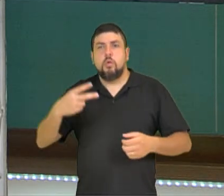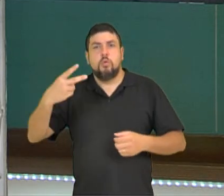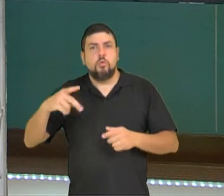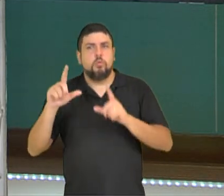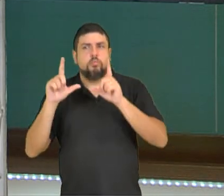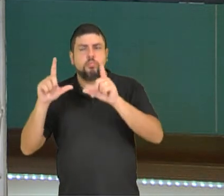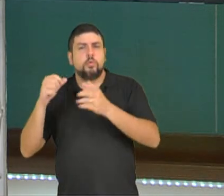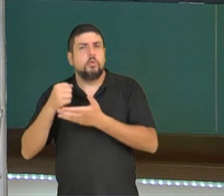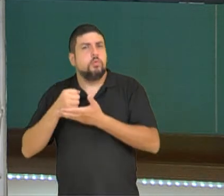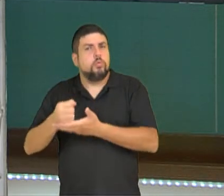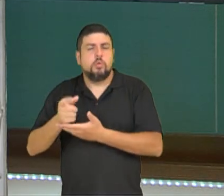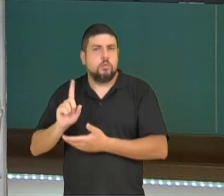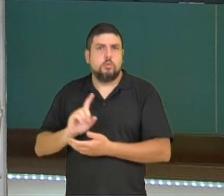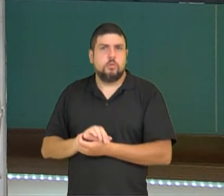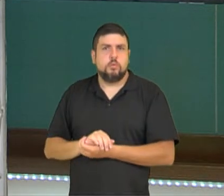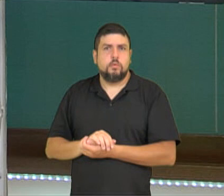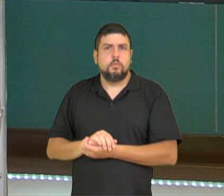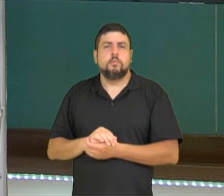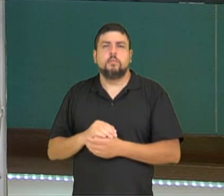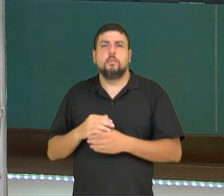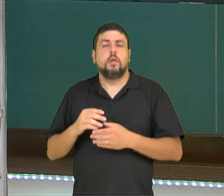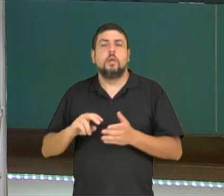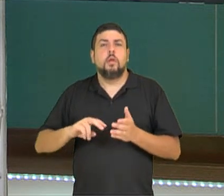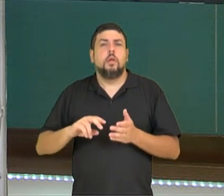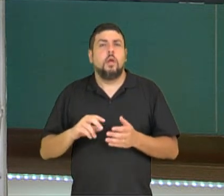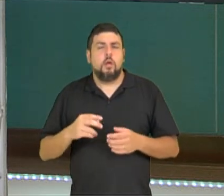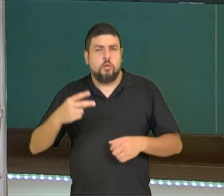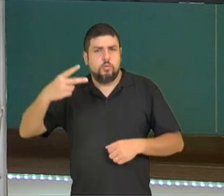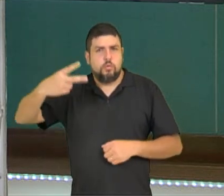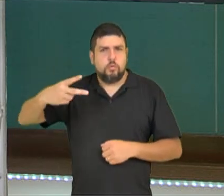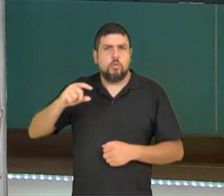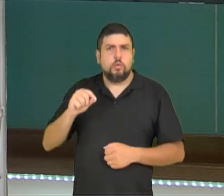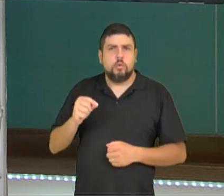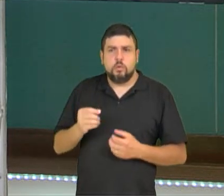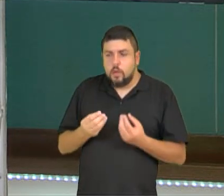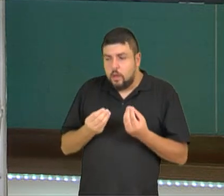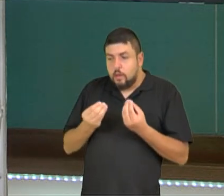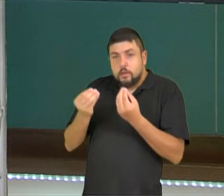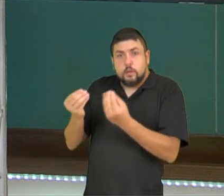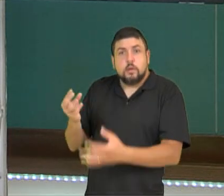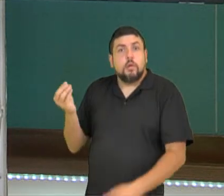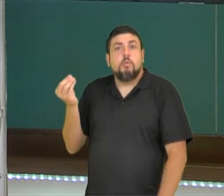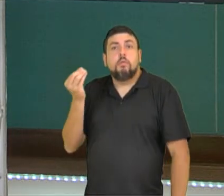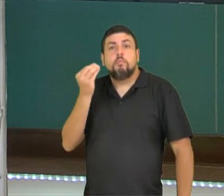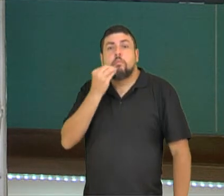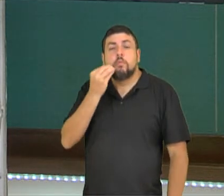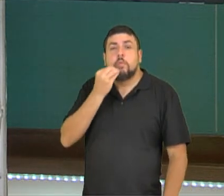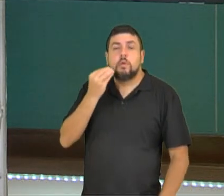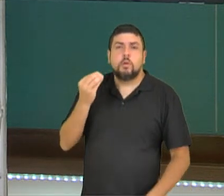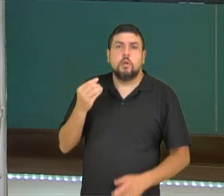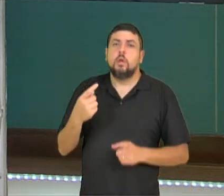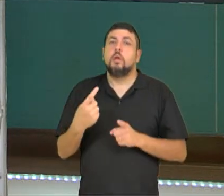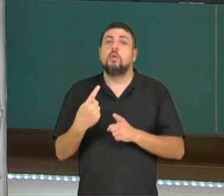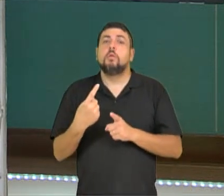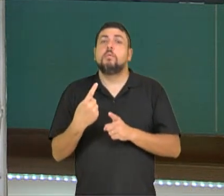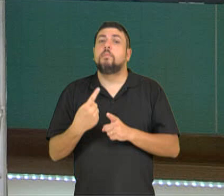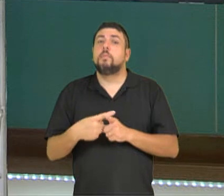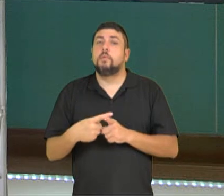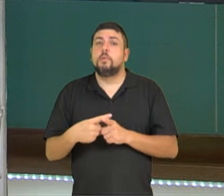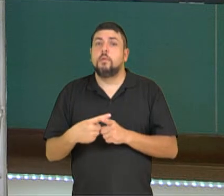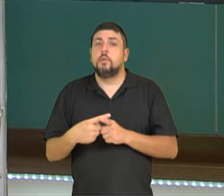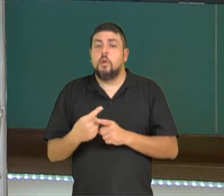questão que dê uma oportunidade para essa criança, essa pessoa que está vulnerável, porque a esmola não